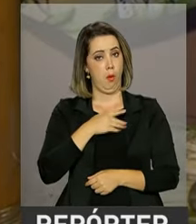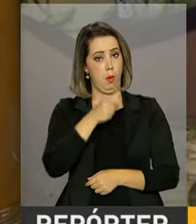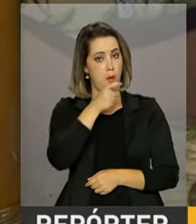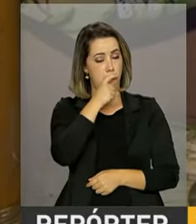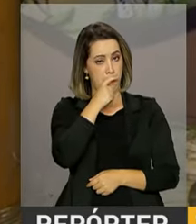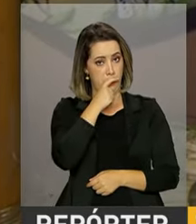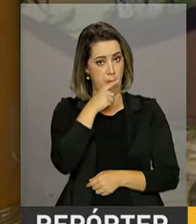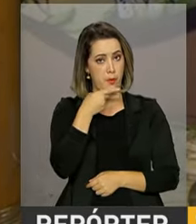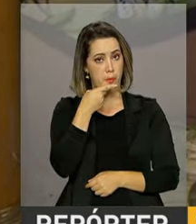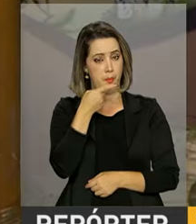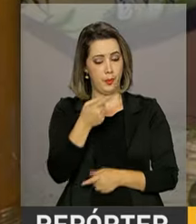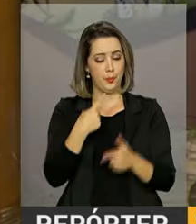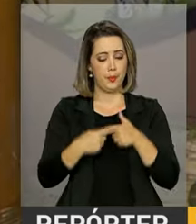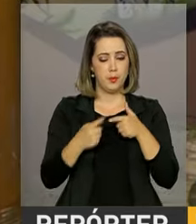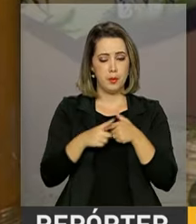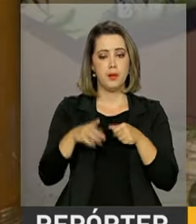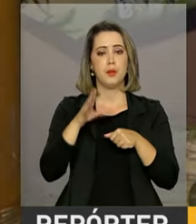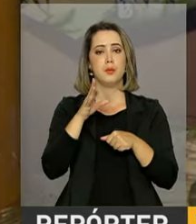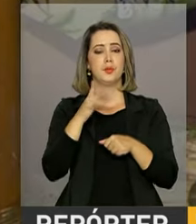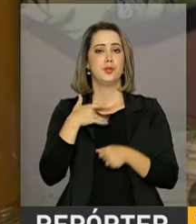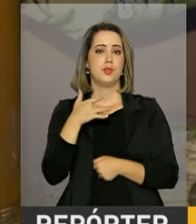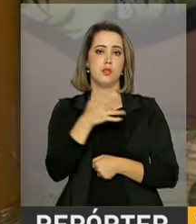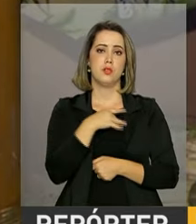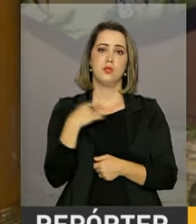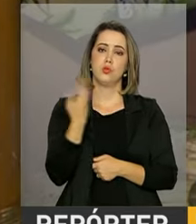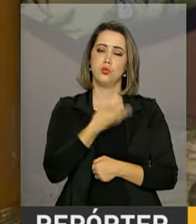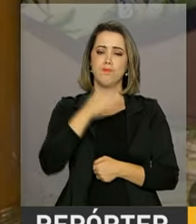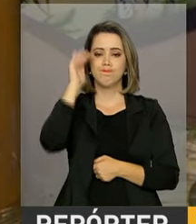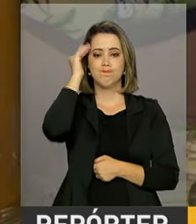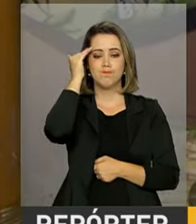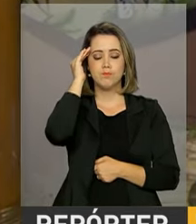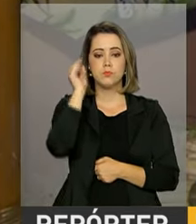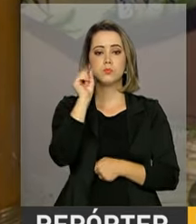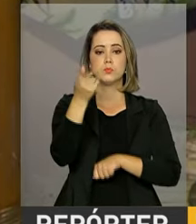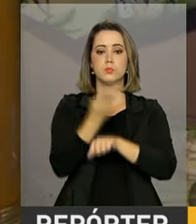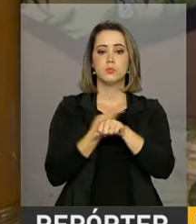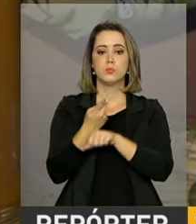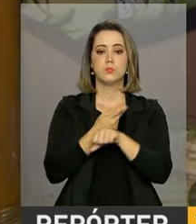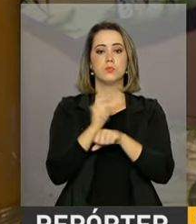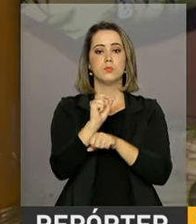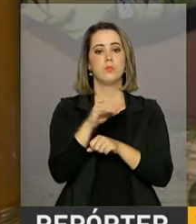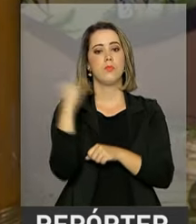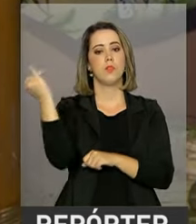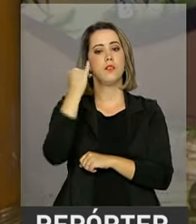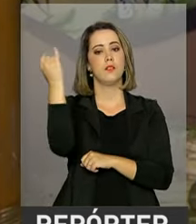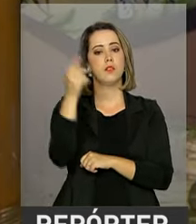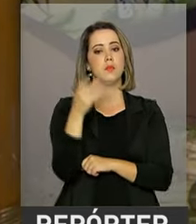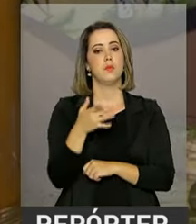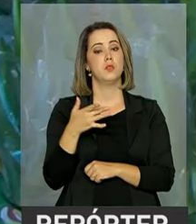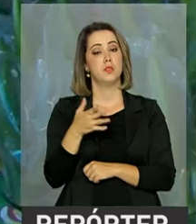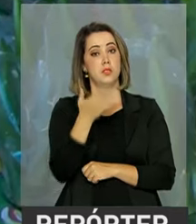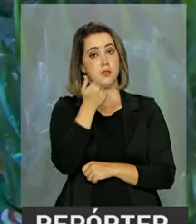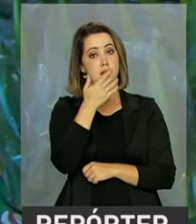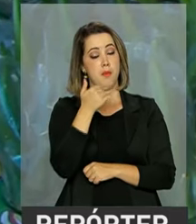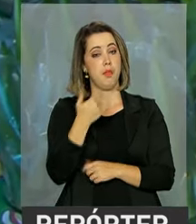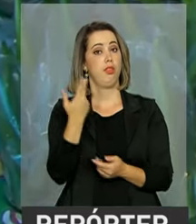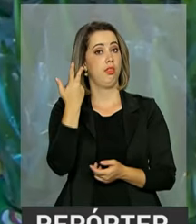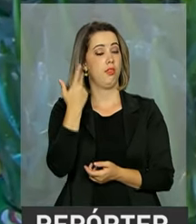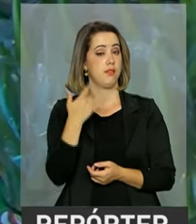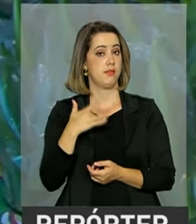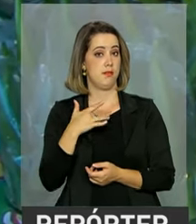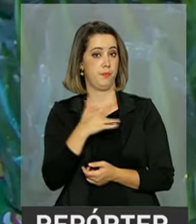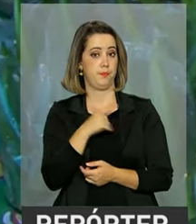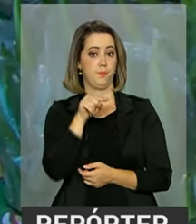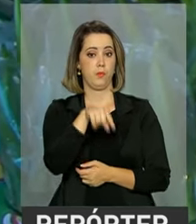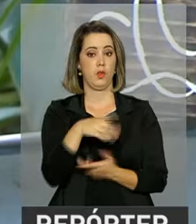problema de saúde, hipertenso, diabético, e a gente começou a entender, né, e buscar a importância da alimentação natural. Mais do que lucrar